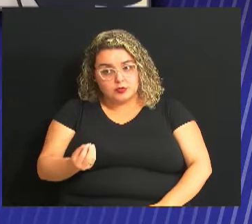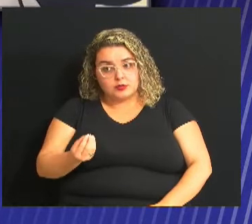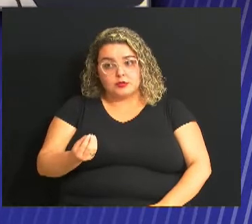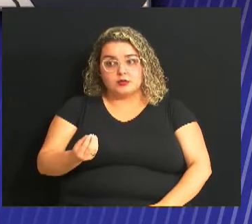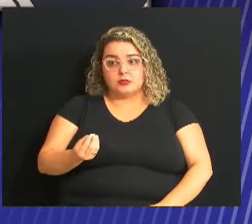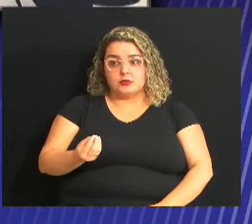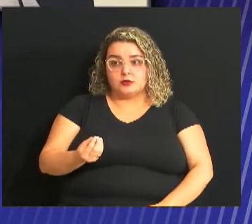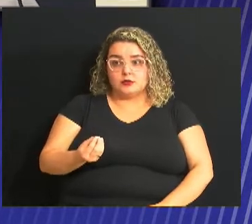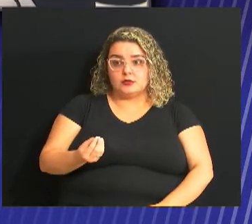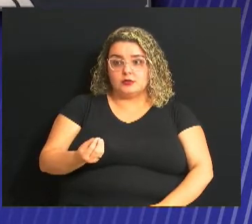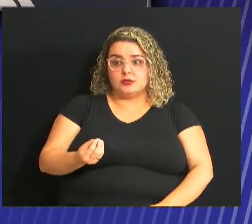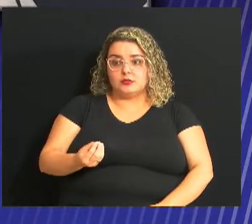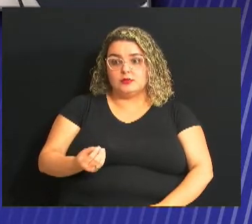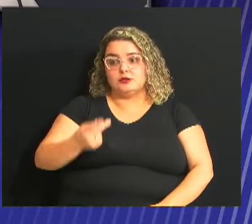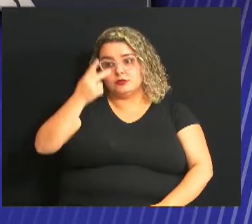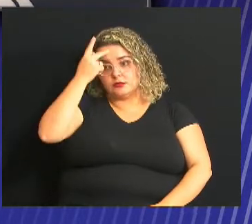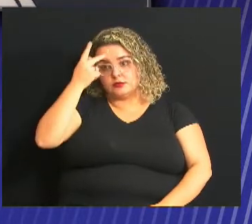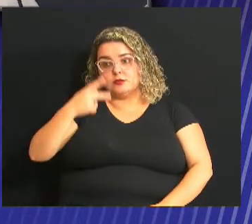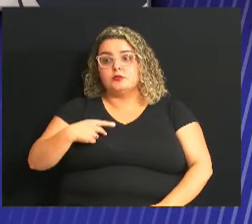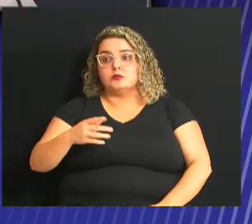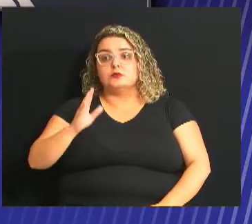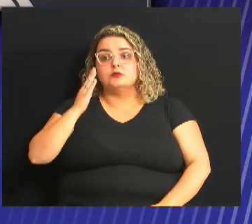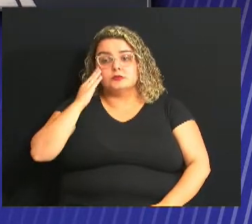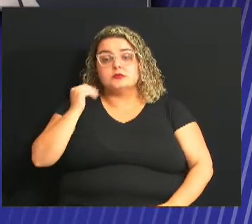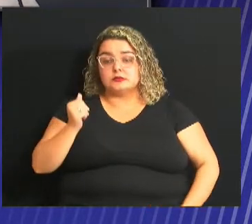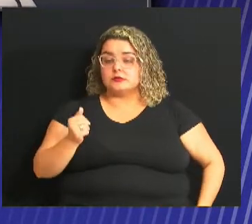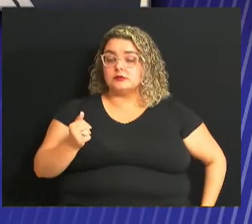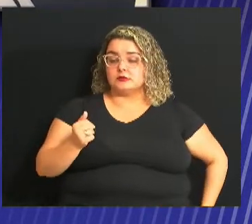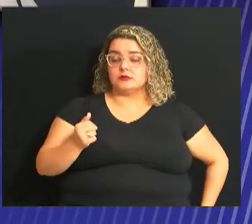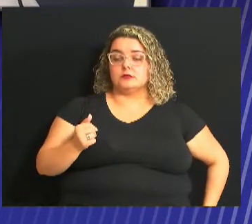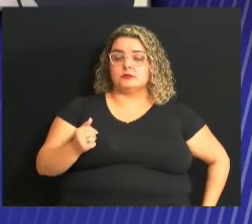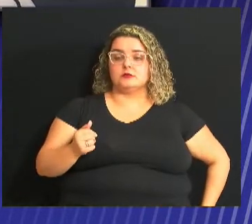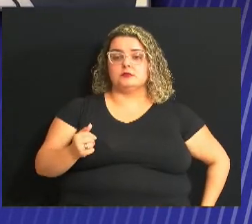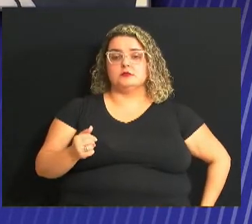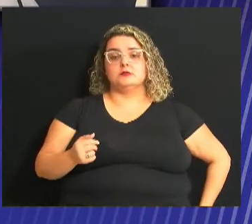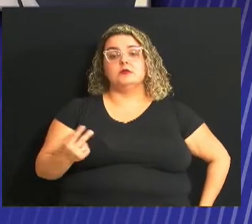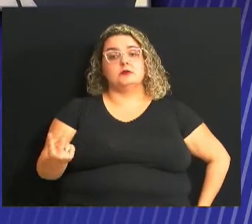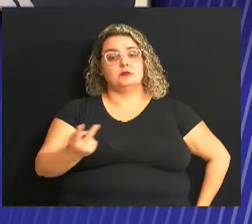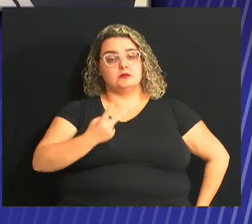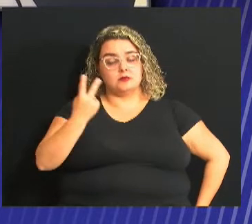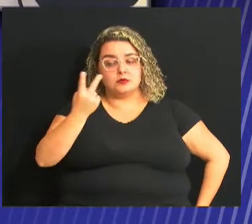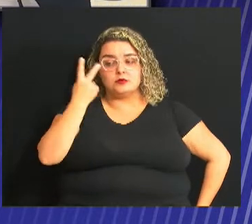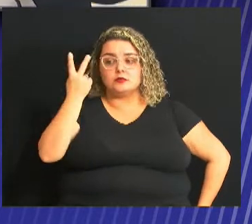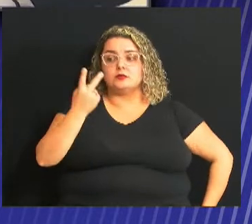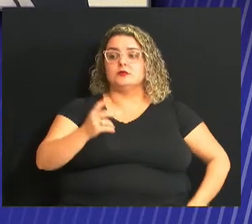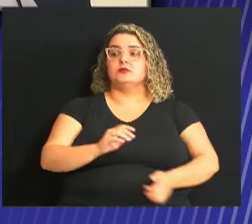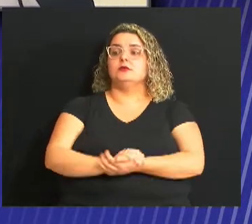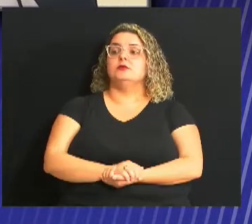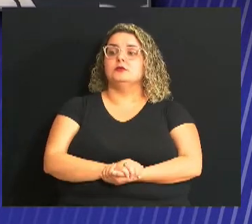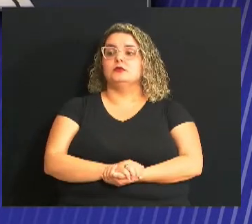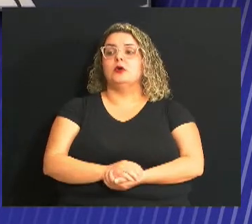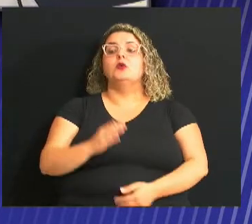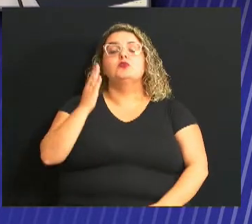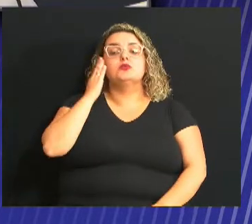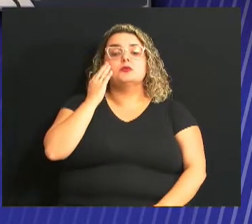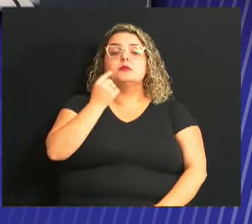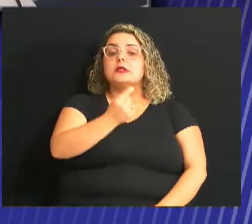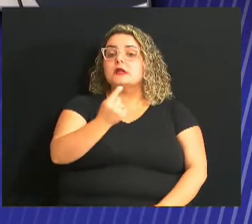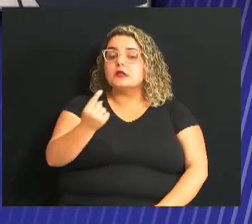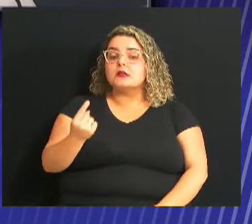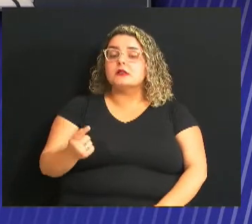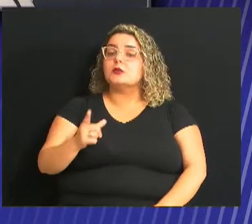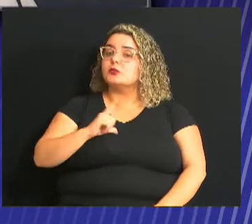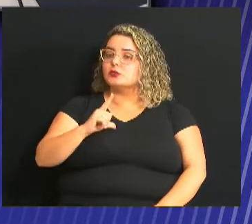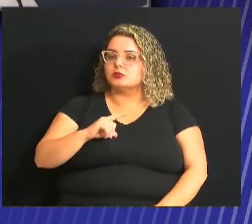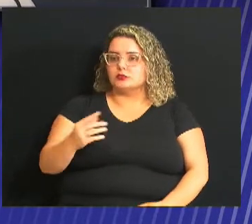extrair deles também o que eles sabem, né, portanto, valorizando, né, o saber que cada um traz da